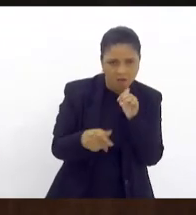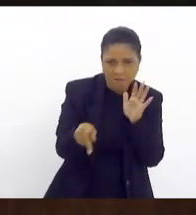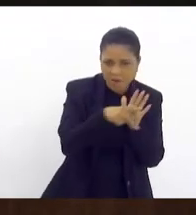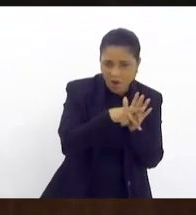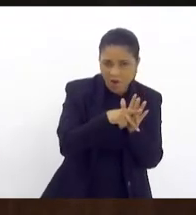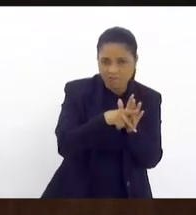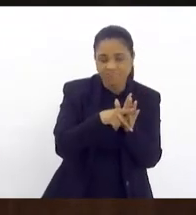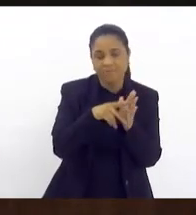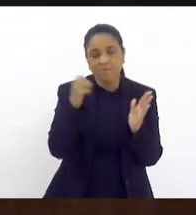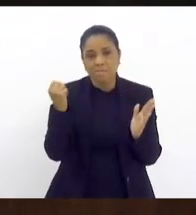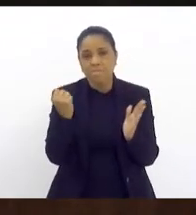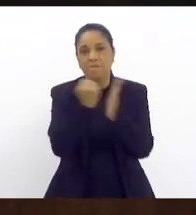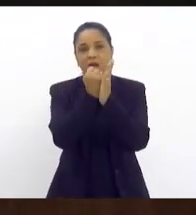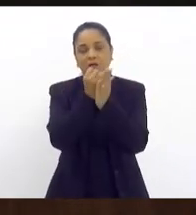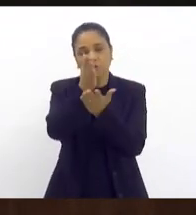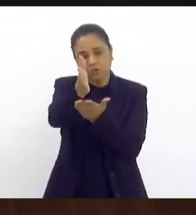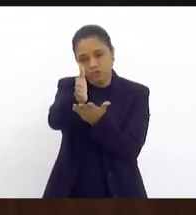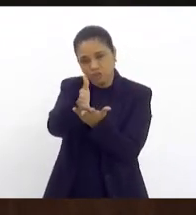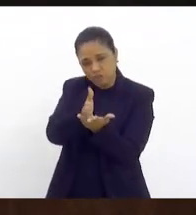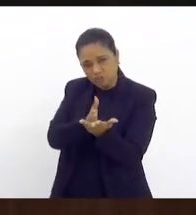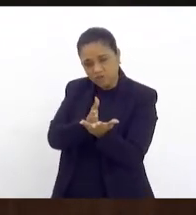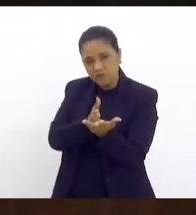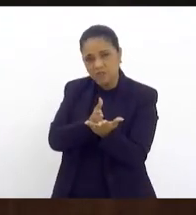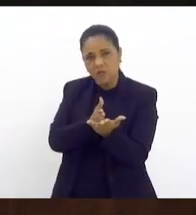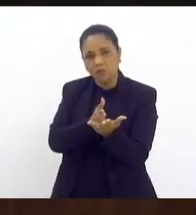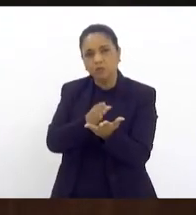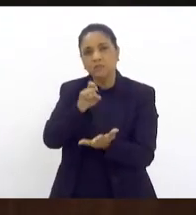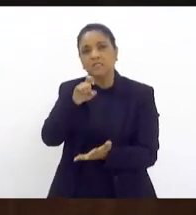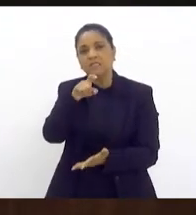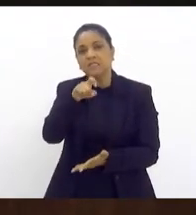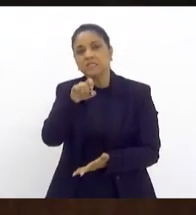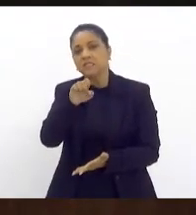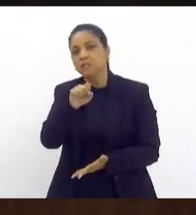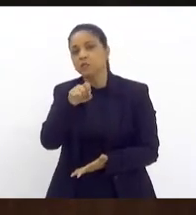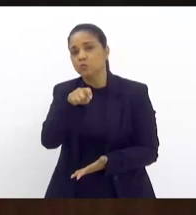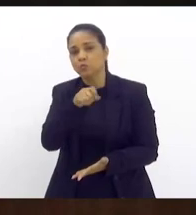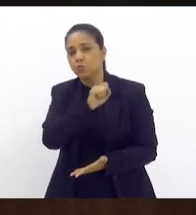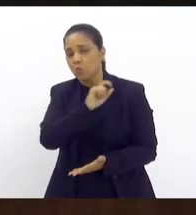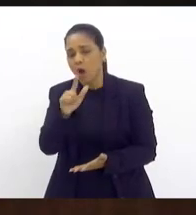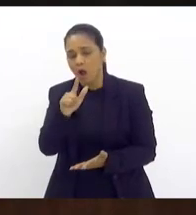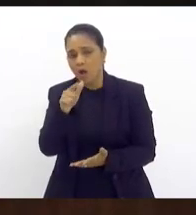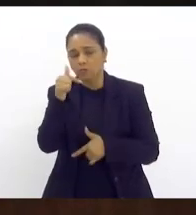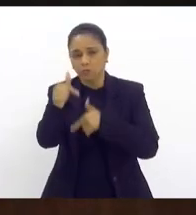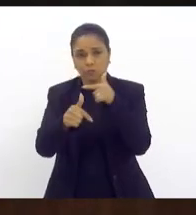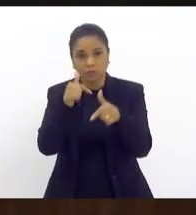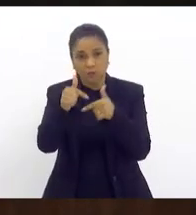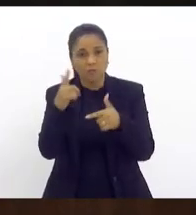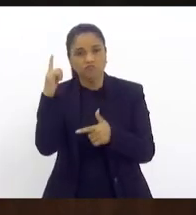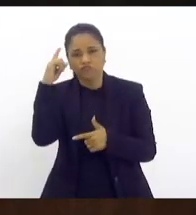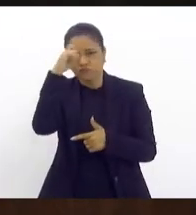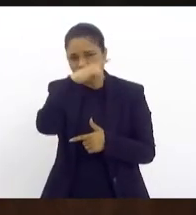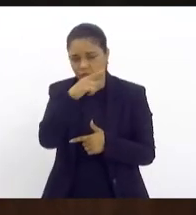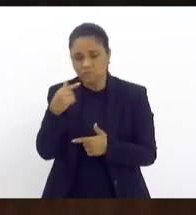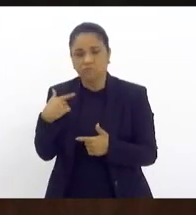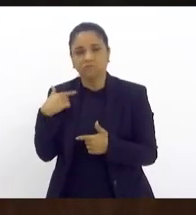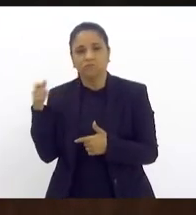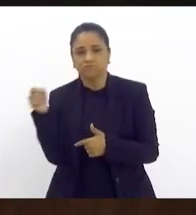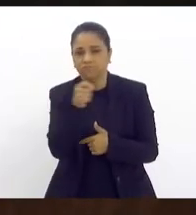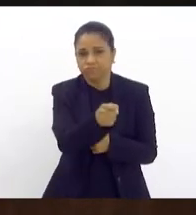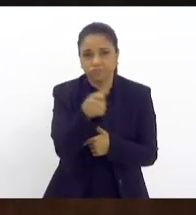um dos marcadores da divisão sexual do trabalho que dificulta o acesso às pessoas do gênero feminino